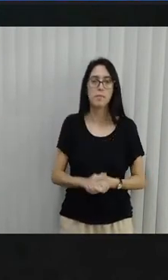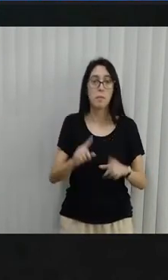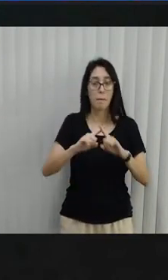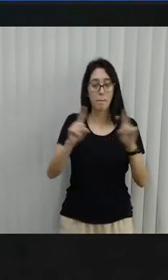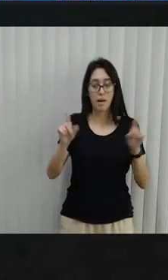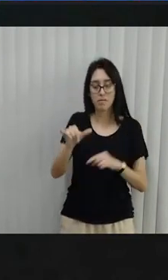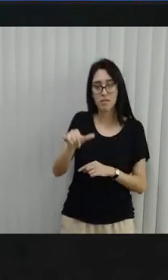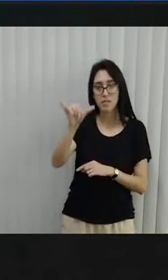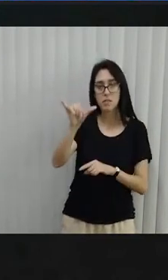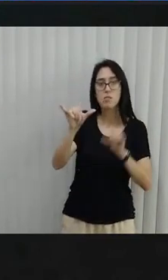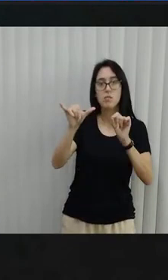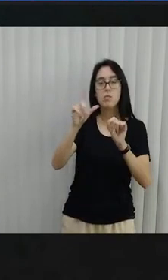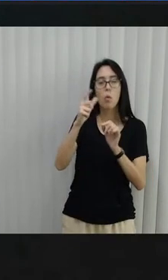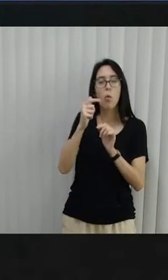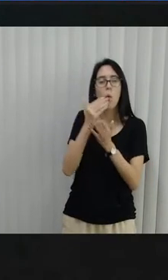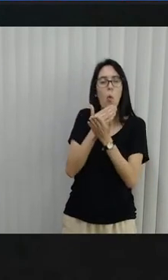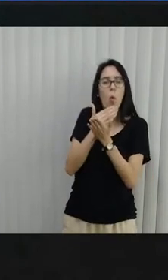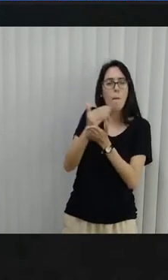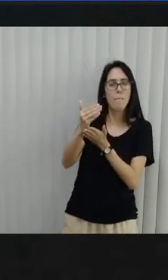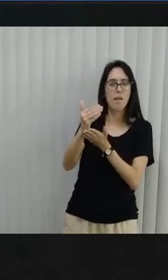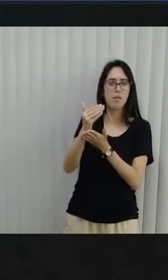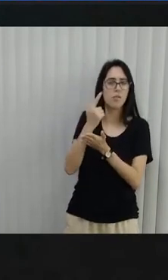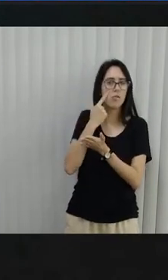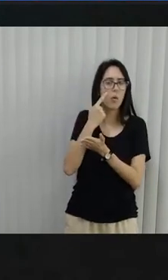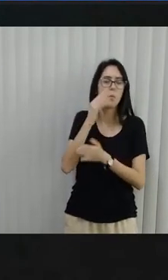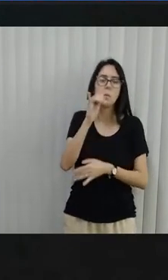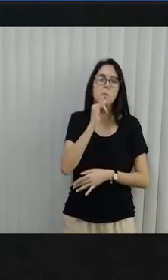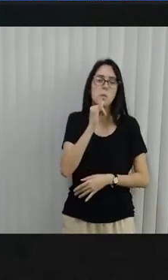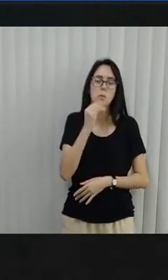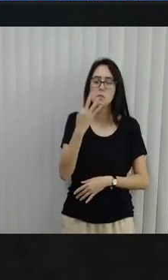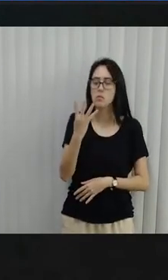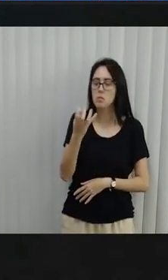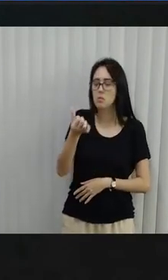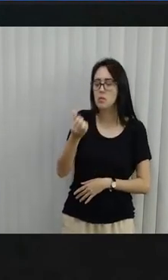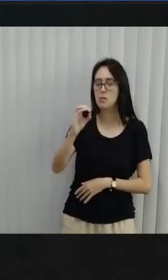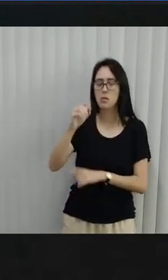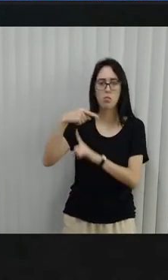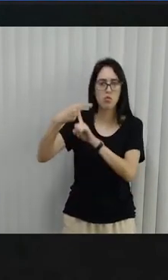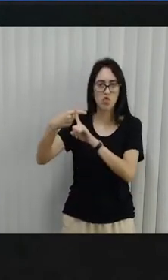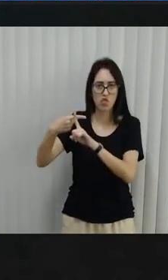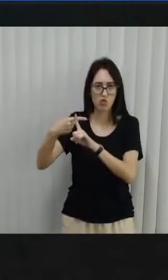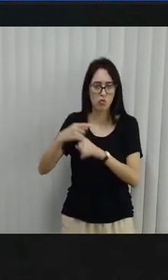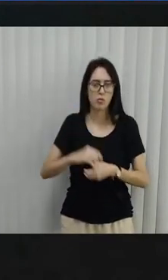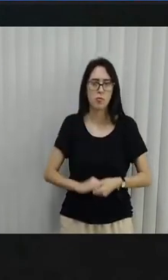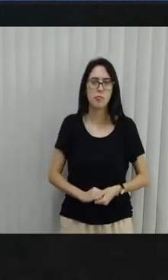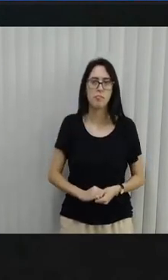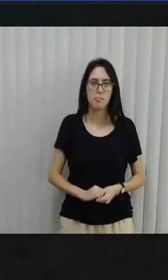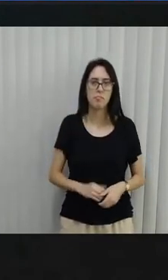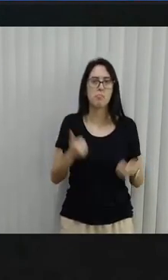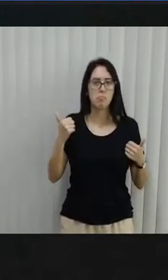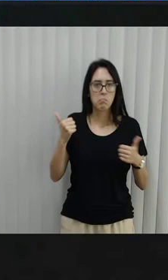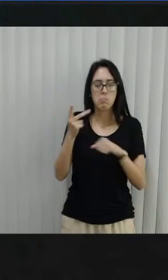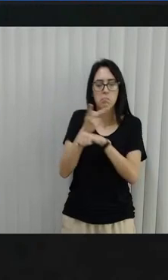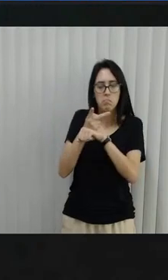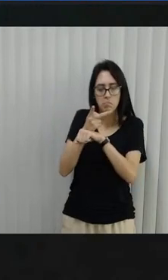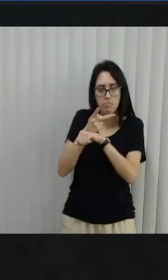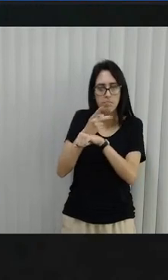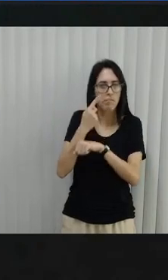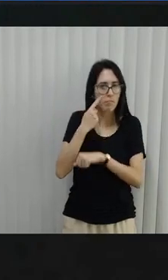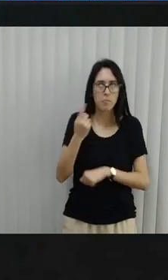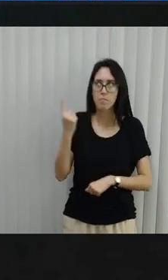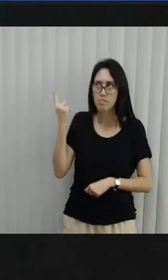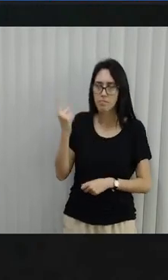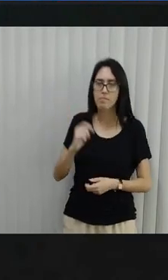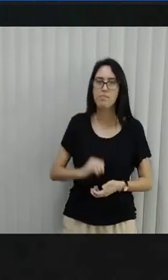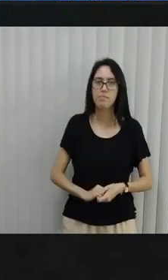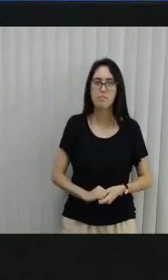quero que seja lá no comecinho. Vou colocar, por exemplo, 460 positivo. Beleza? Vou atualizar aqui. E agora sim a gente